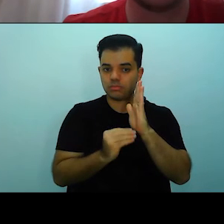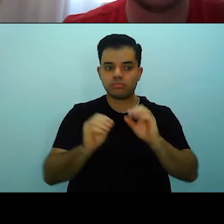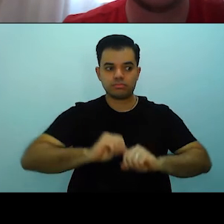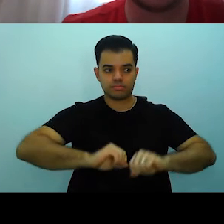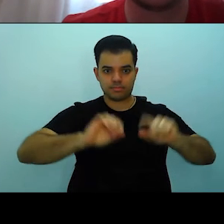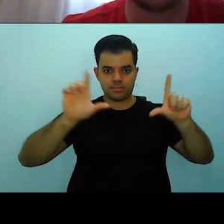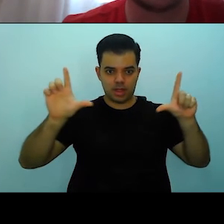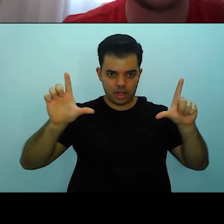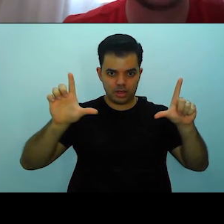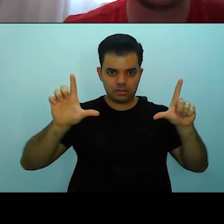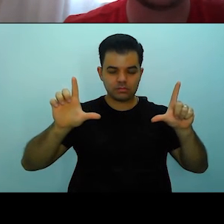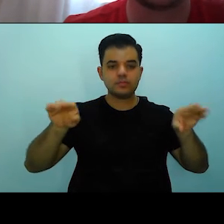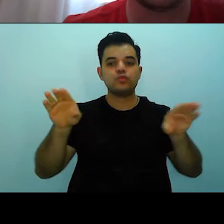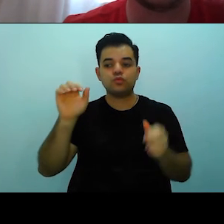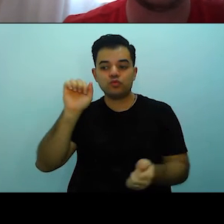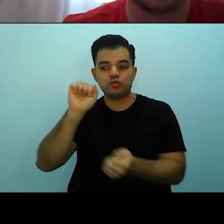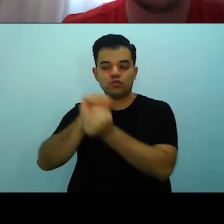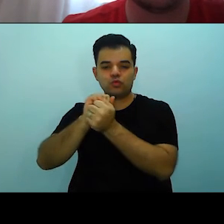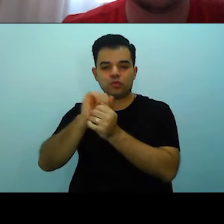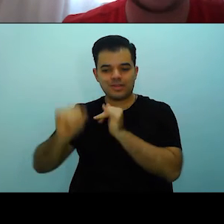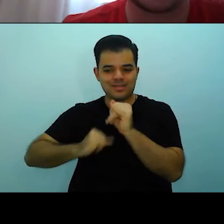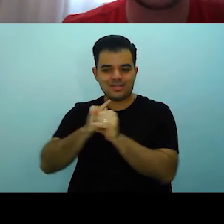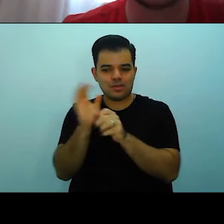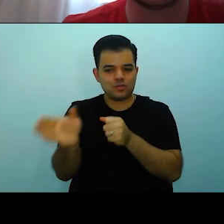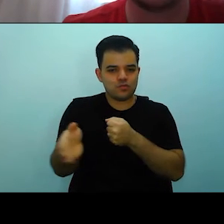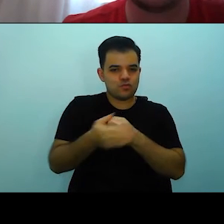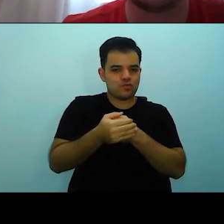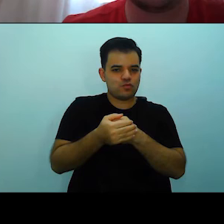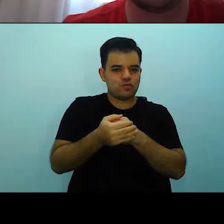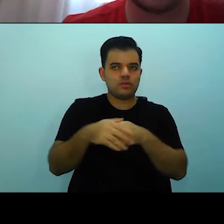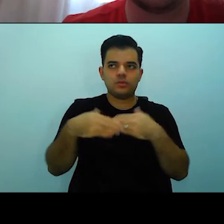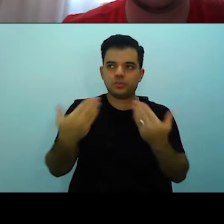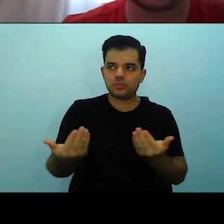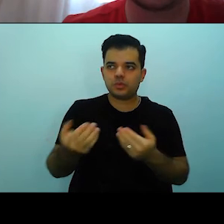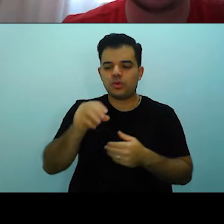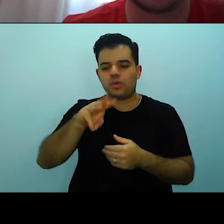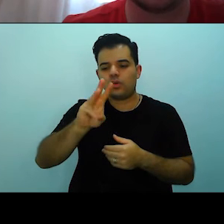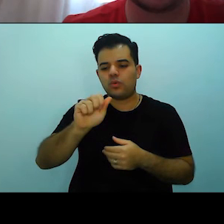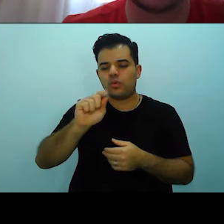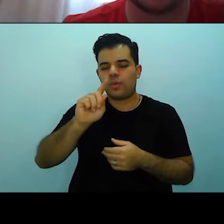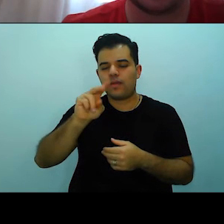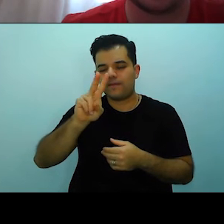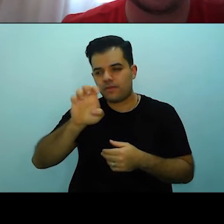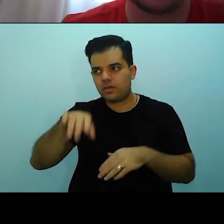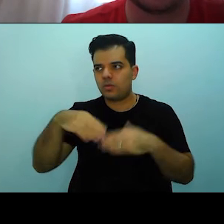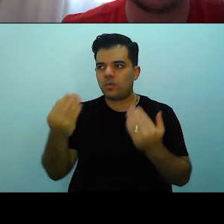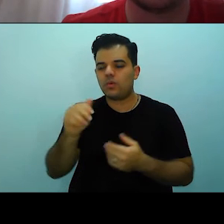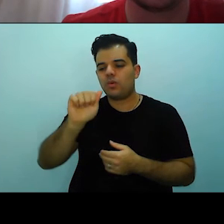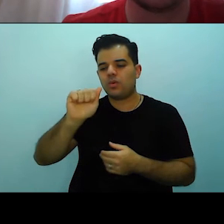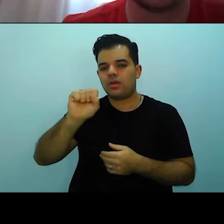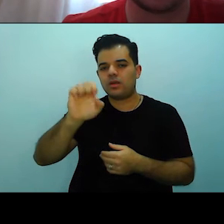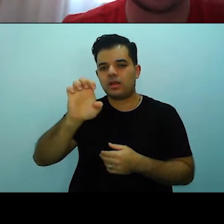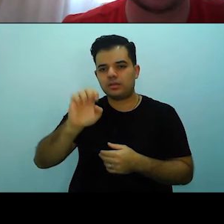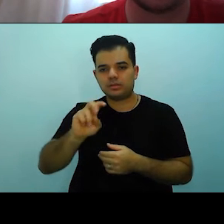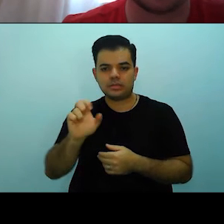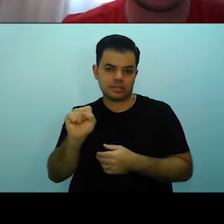vai abrir com um navegador escondido o Asis ou Wave, você escolhe, né? Eu